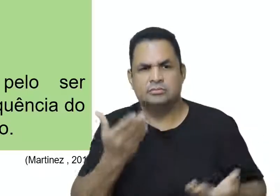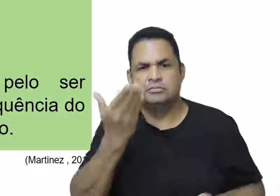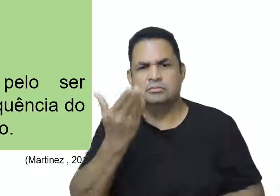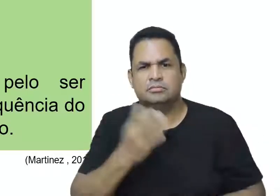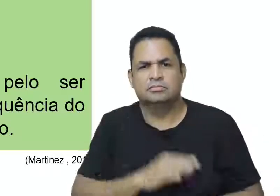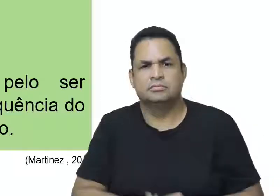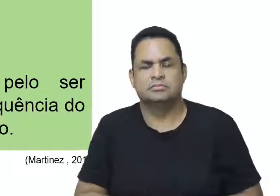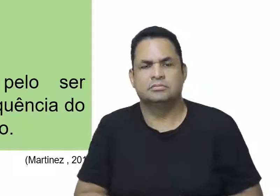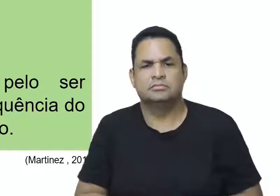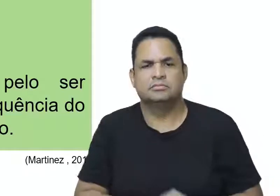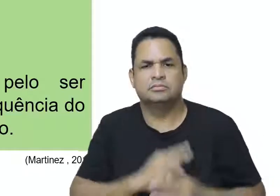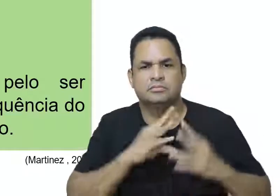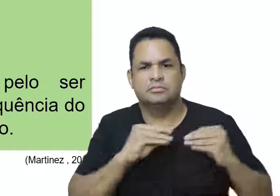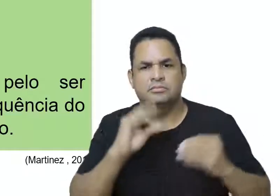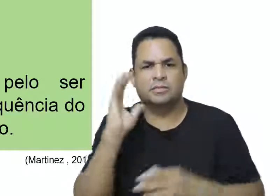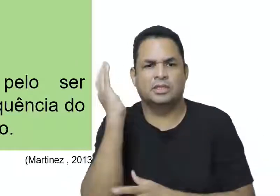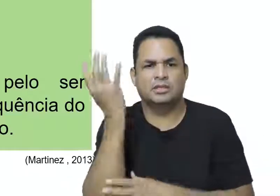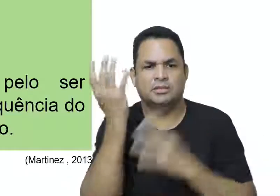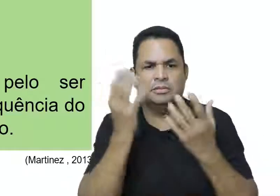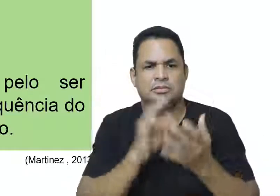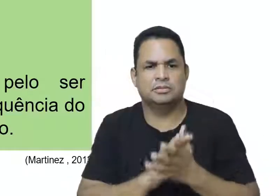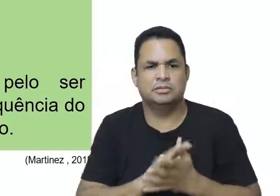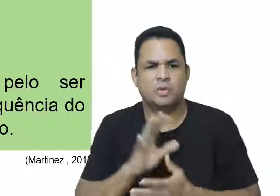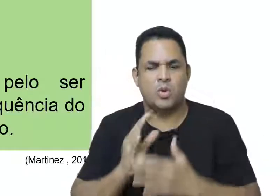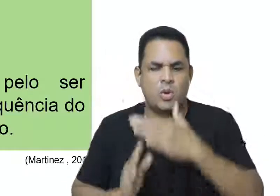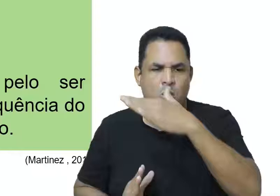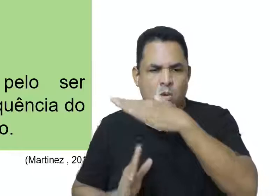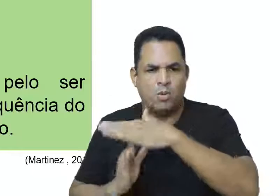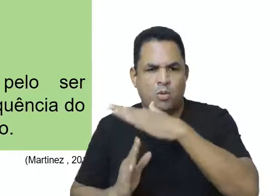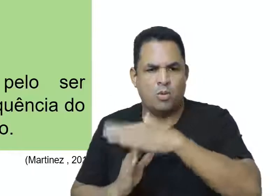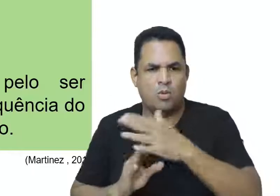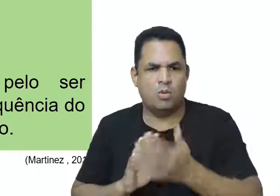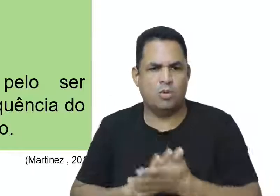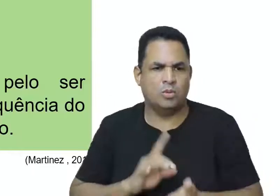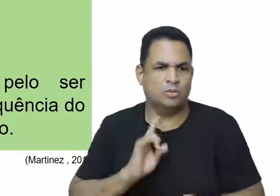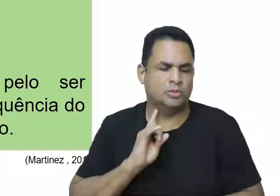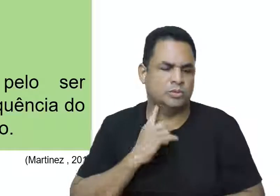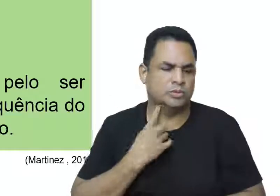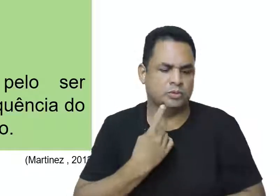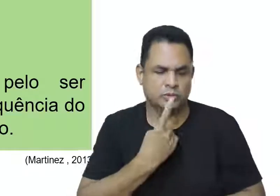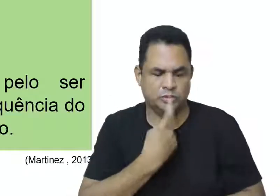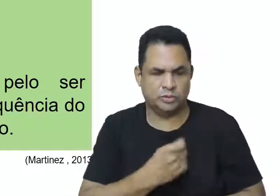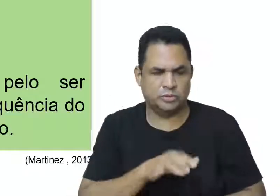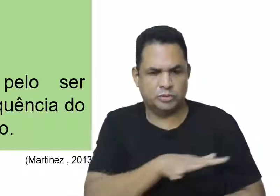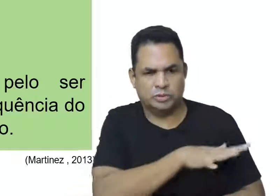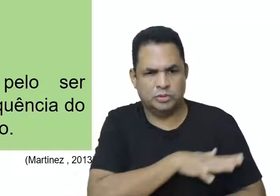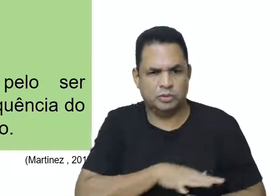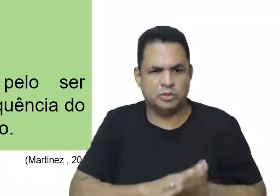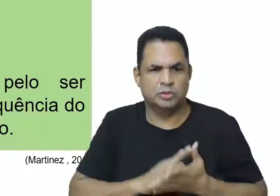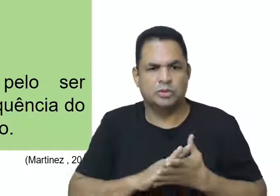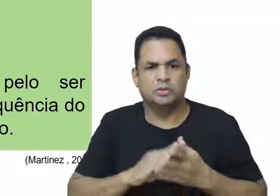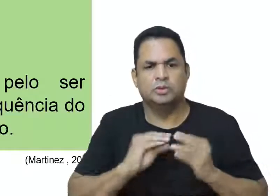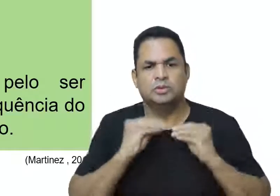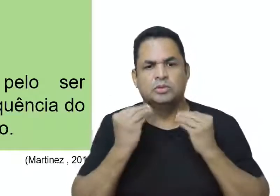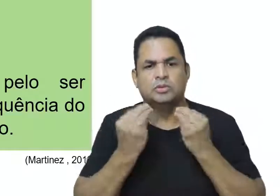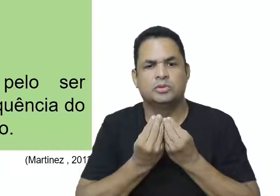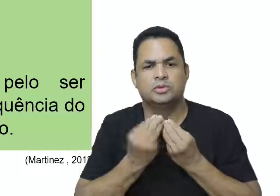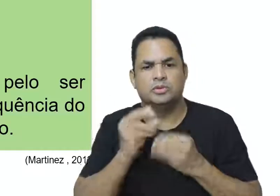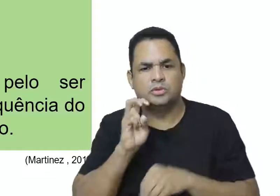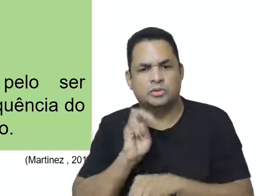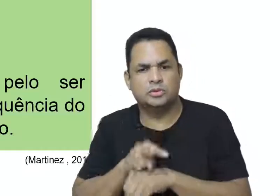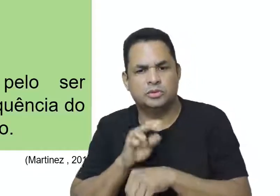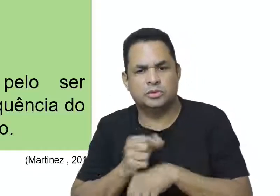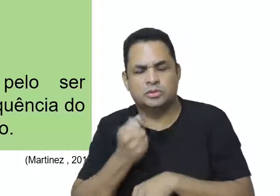novamente, desmatamento, efeito estufa, o lixo, as substâncias tóxicas no solo,